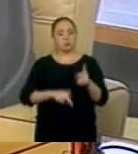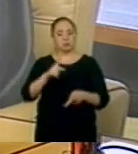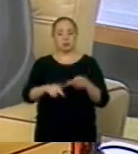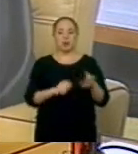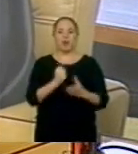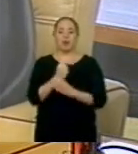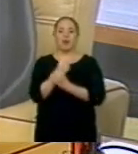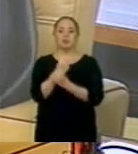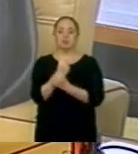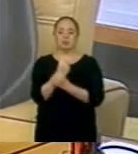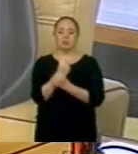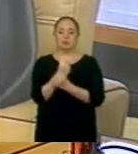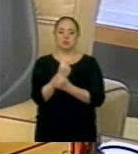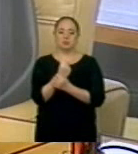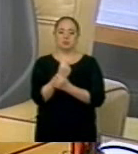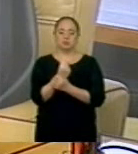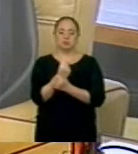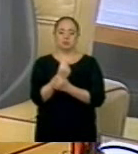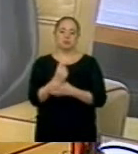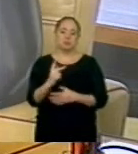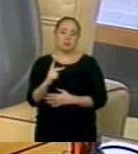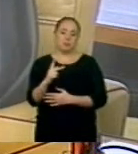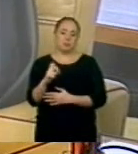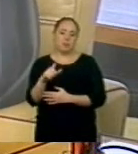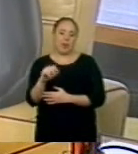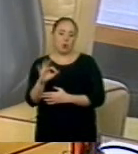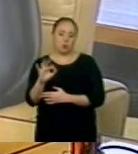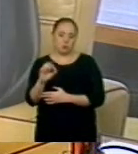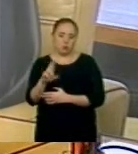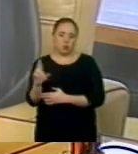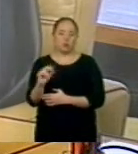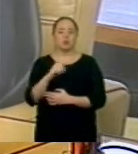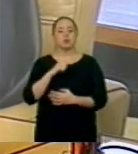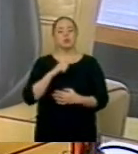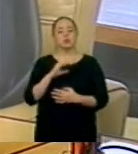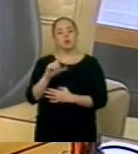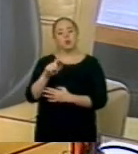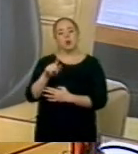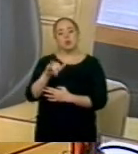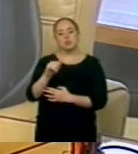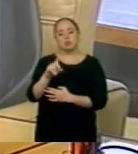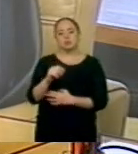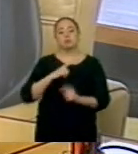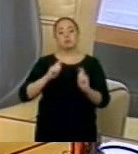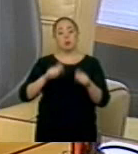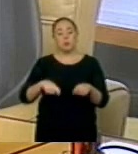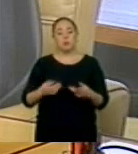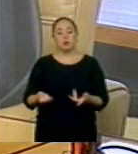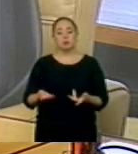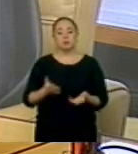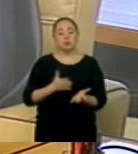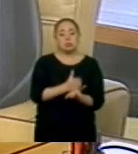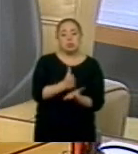ponto pela prerrogativa de foro, que atribui necessariamente um colegiado de magistrados a competência para a direção